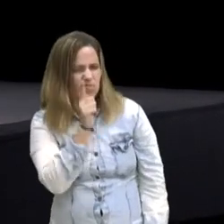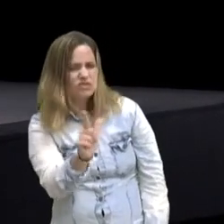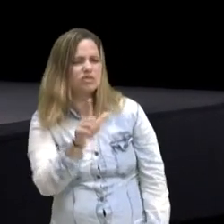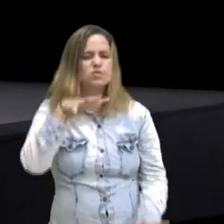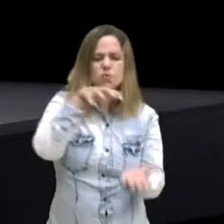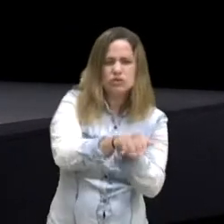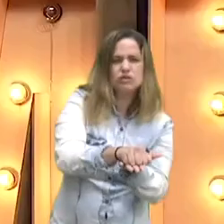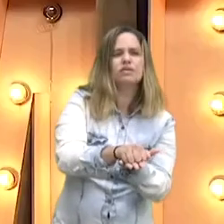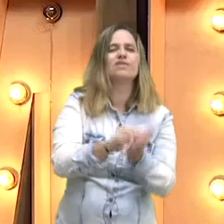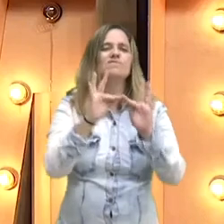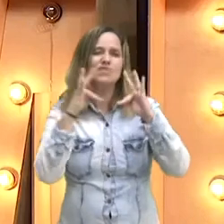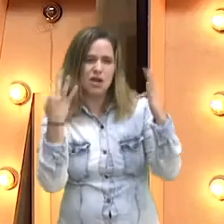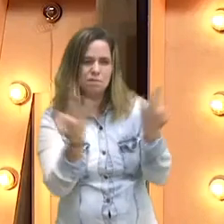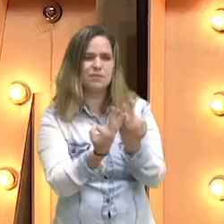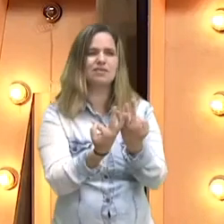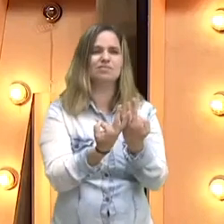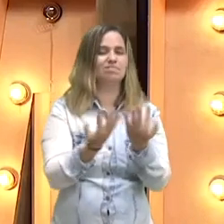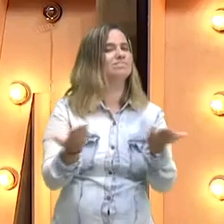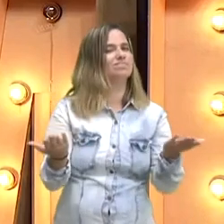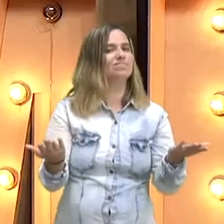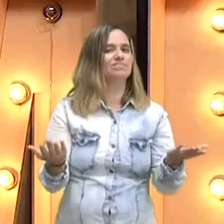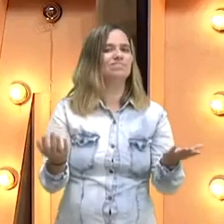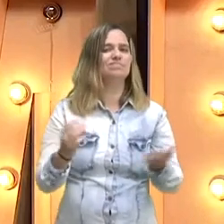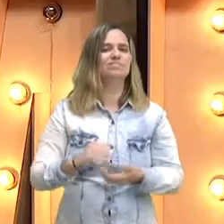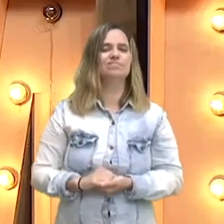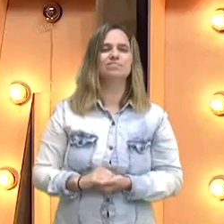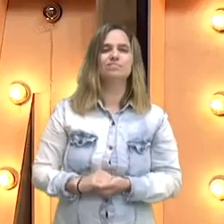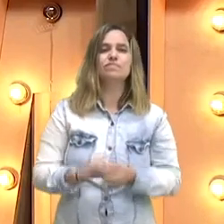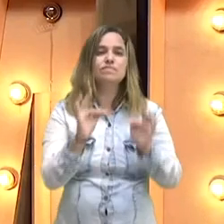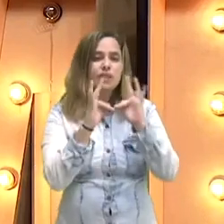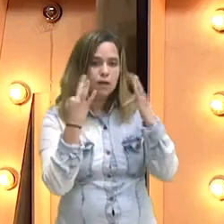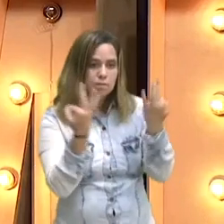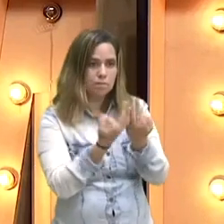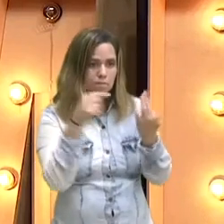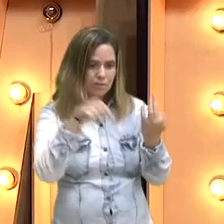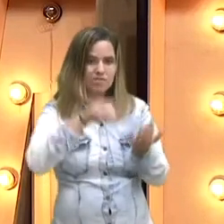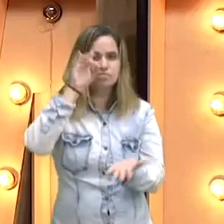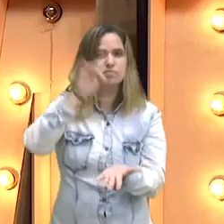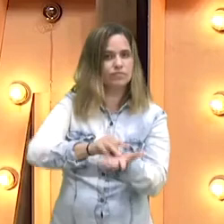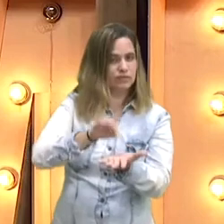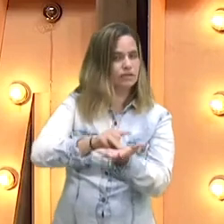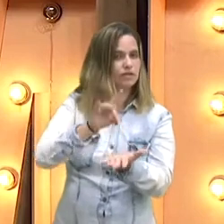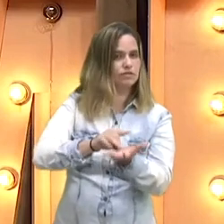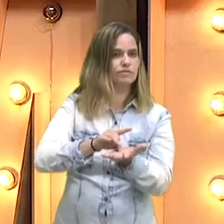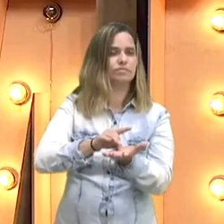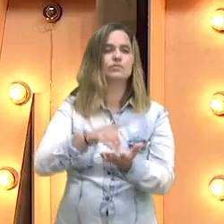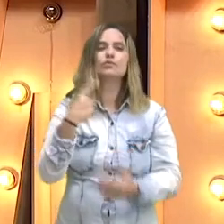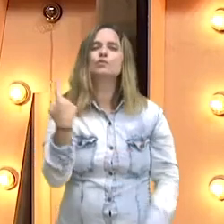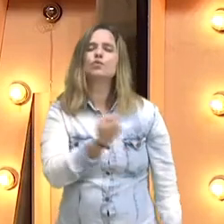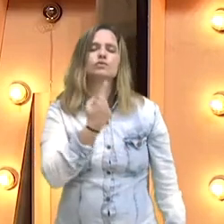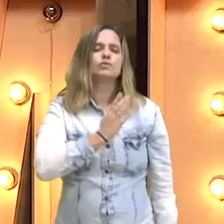gente pensa em família. Na família, realmente, a gente tem sinceridade